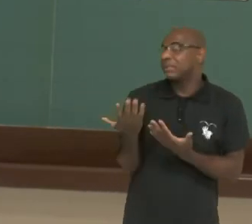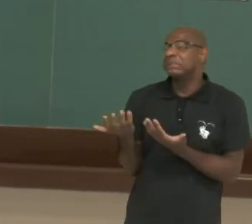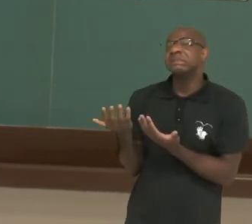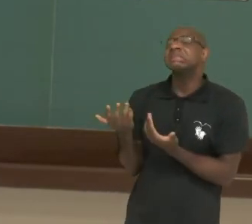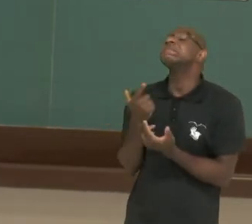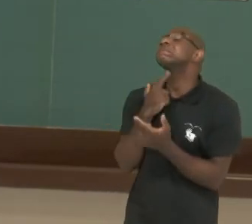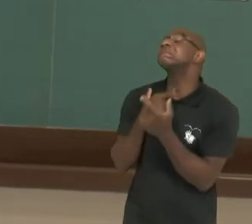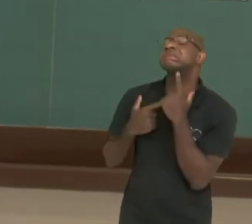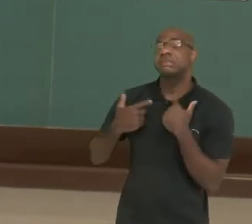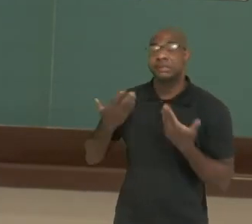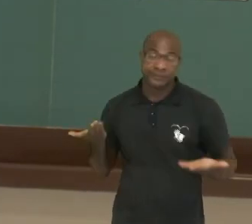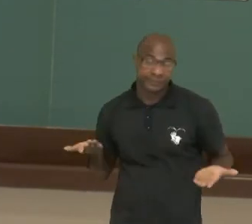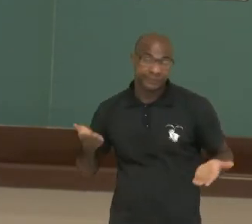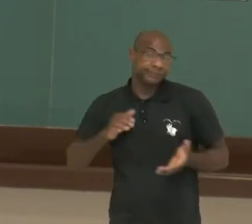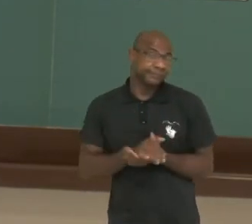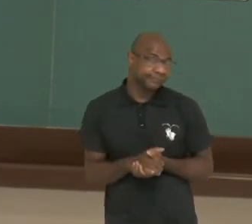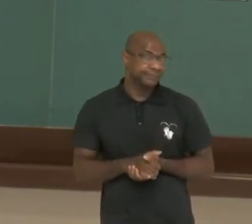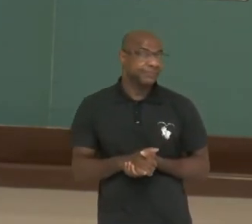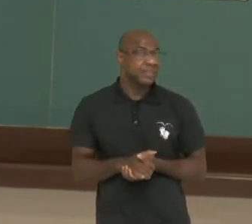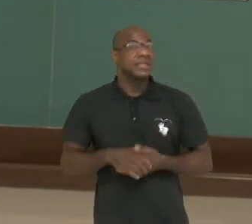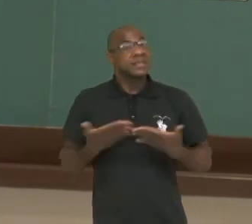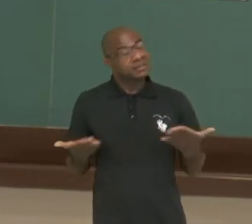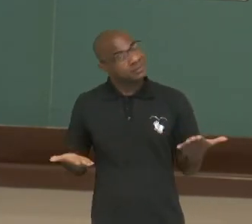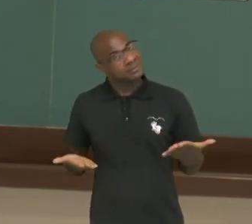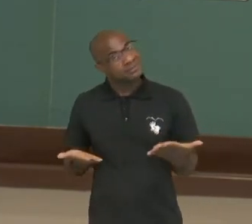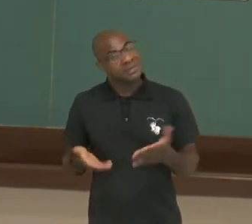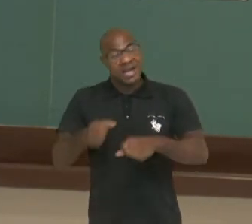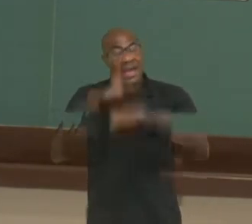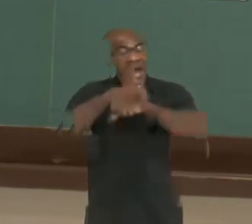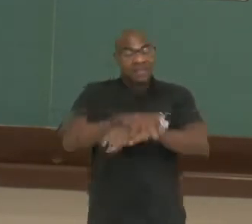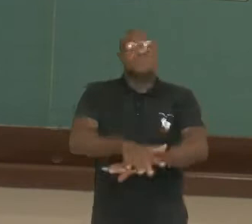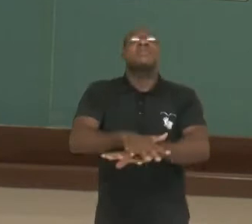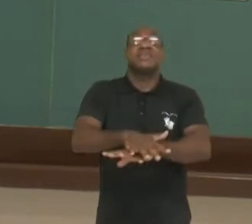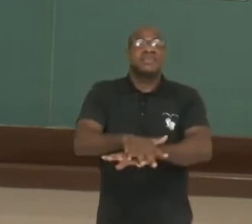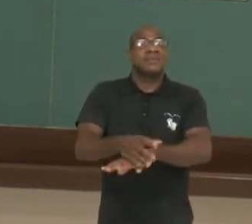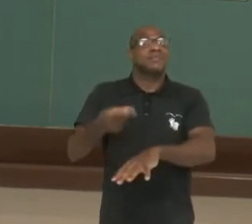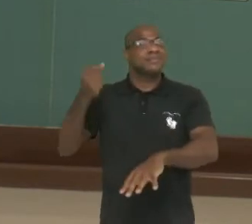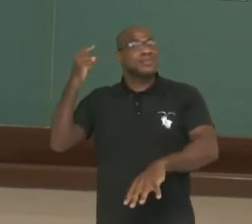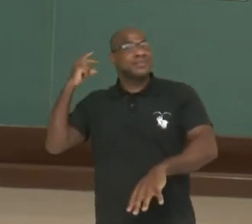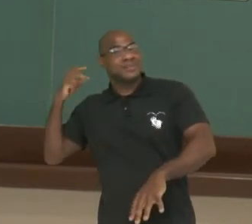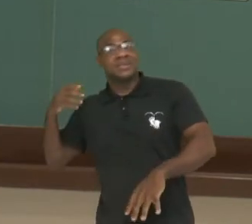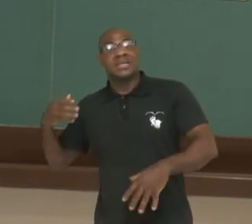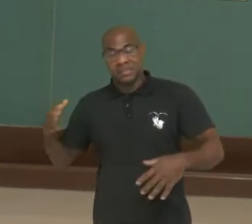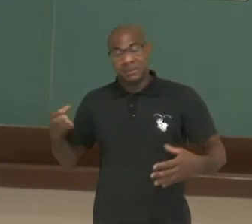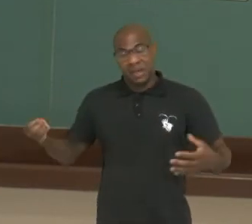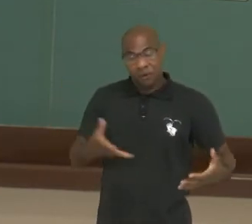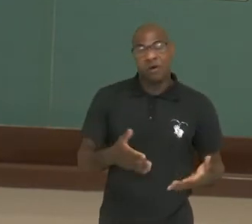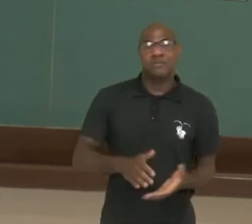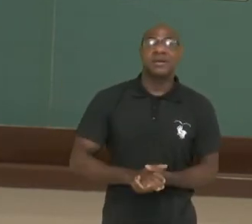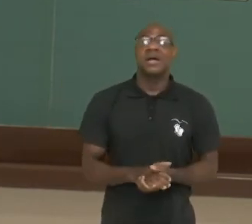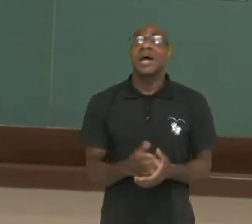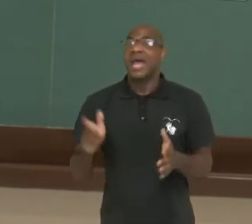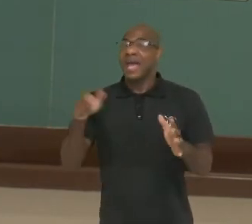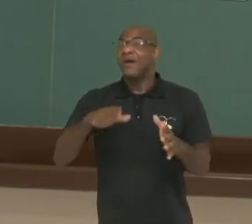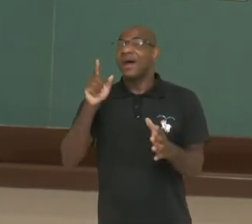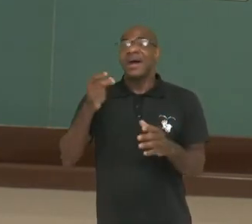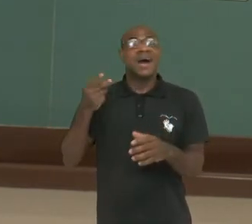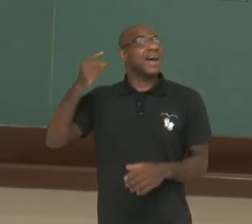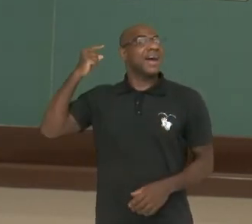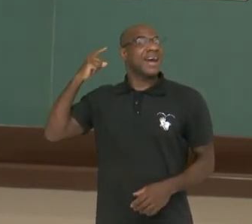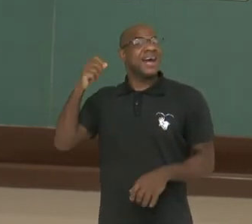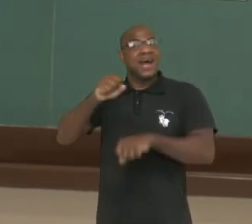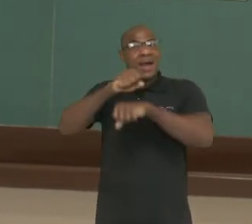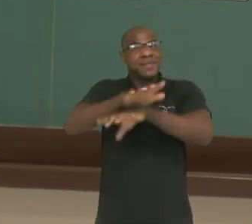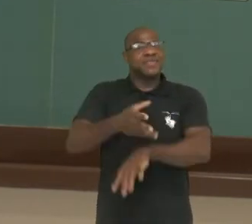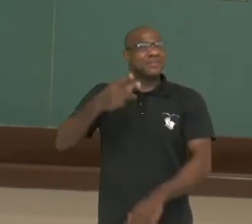as antigas e novas mídias estão se referindo ao jornal impresso, né, no caso das antigas mídias, mas ainda a gente tem